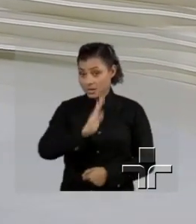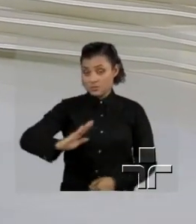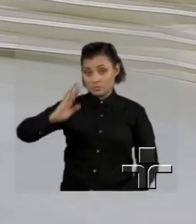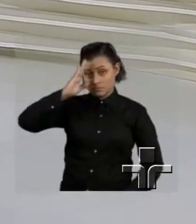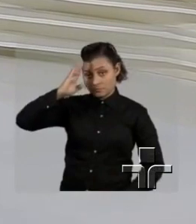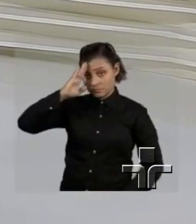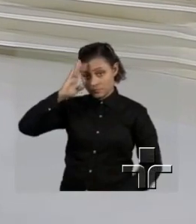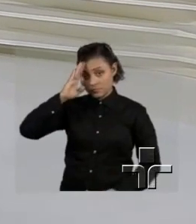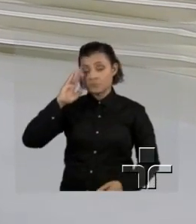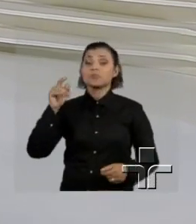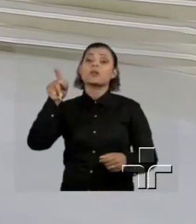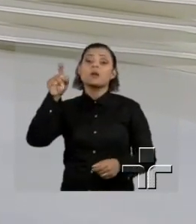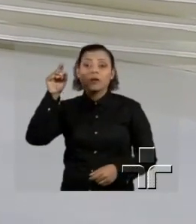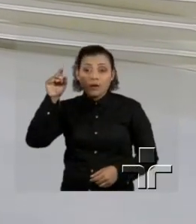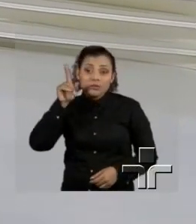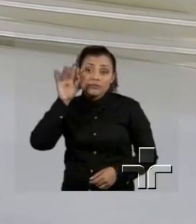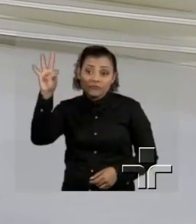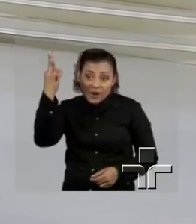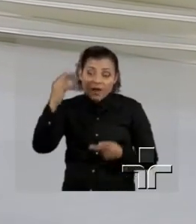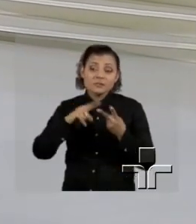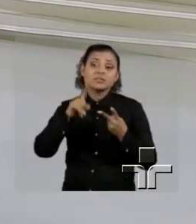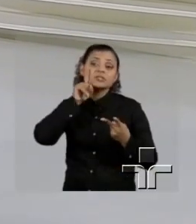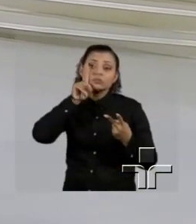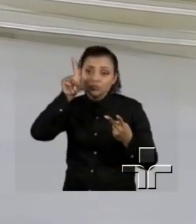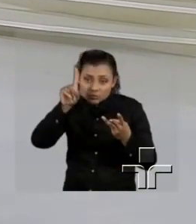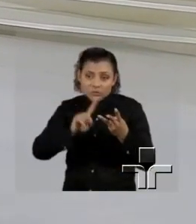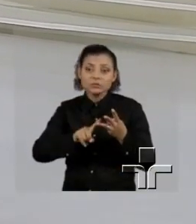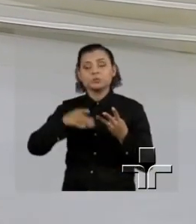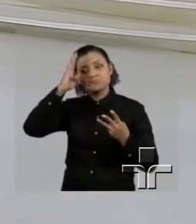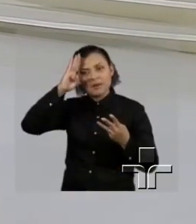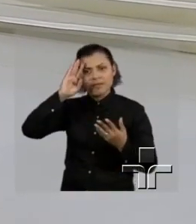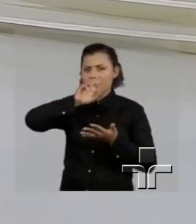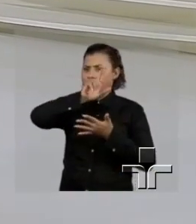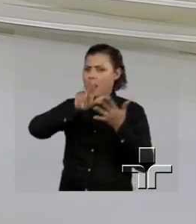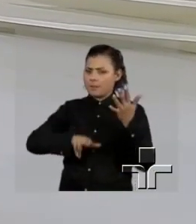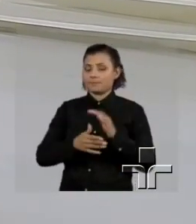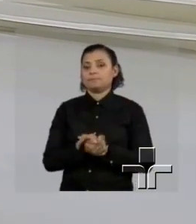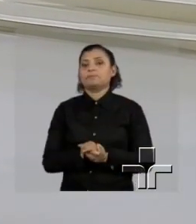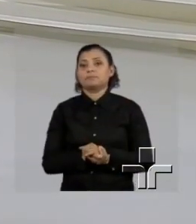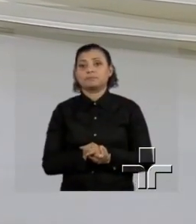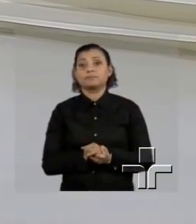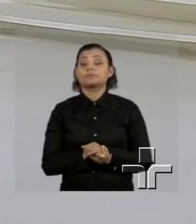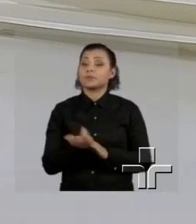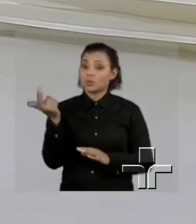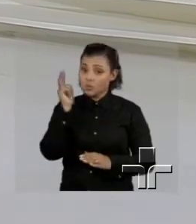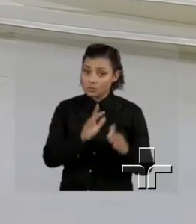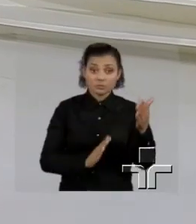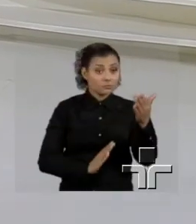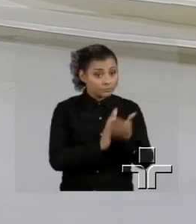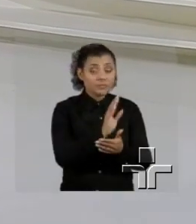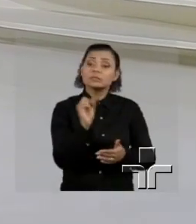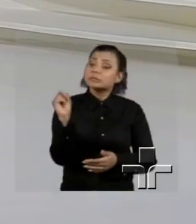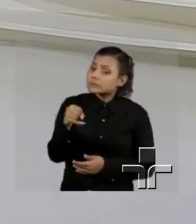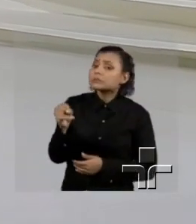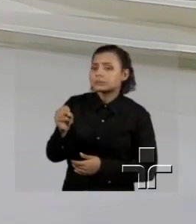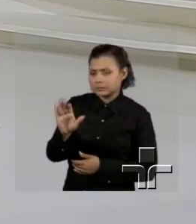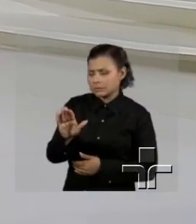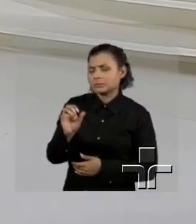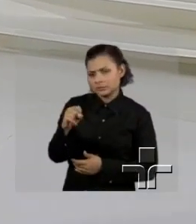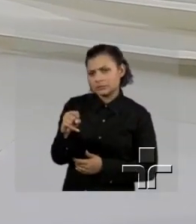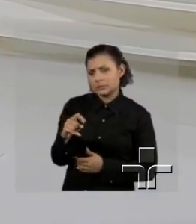não, mas os 21 anos que se seguiram. Eu acho até que no poder. Esse não era o projeto de 64. Eu acho até que ficar no poder. Eu acho até que eles tomaram a decisão